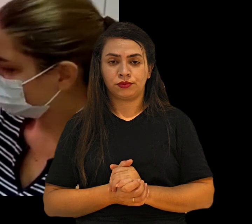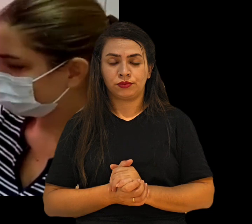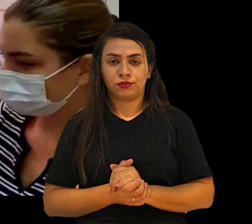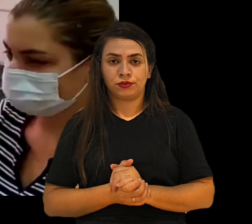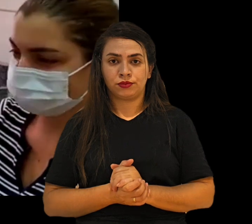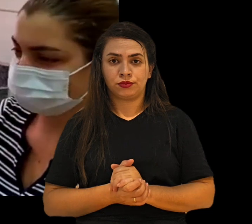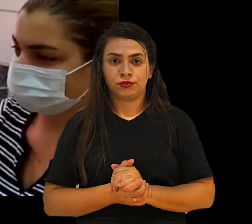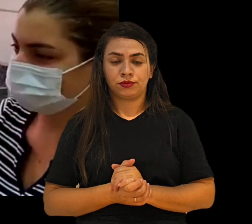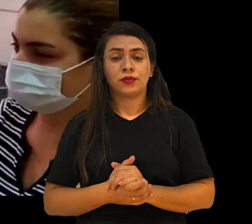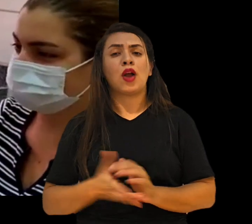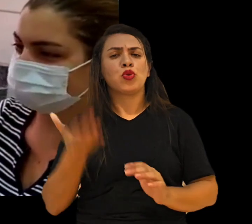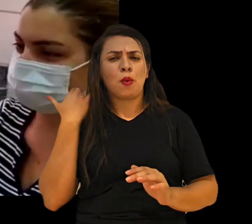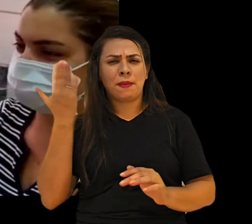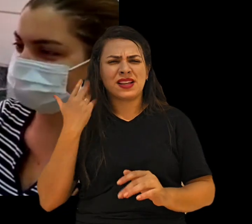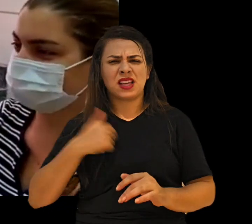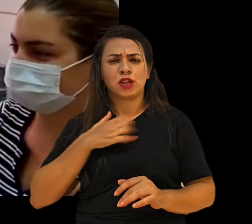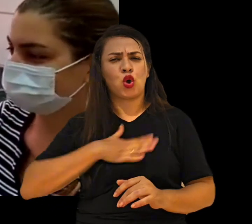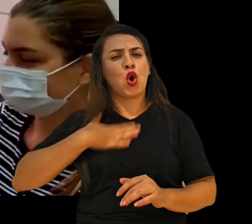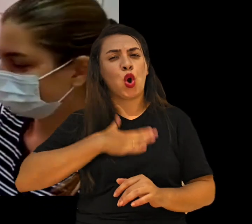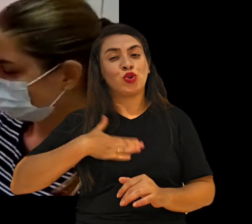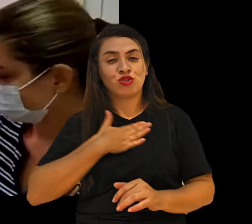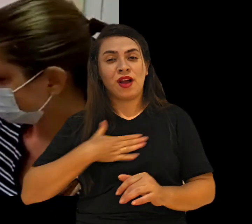Não é que eu bebia não, tá, gente?